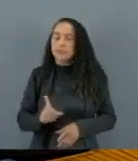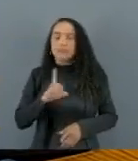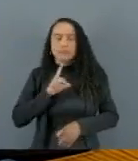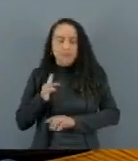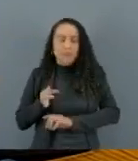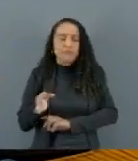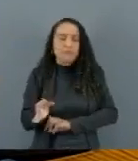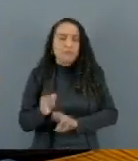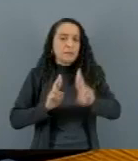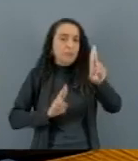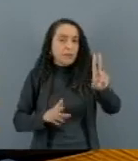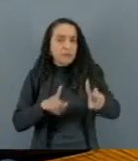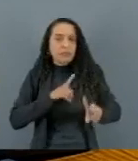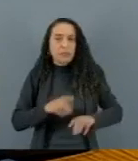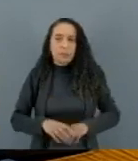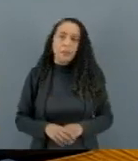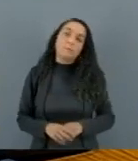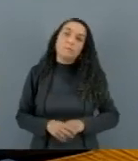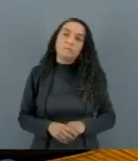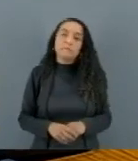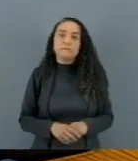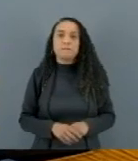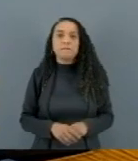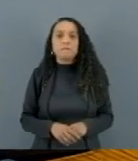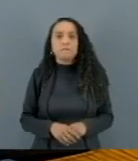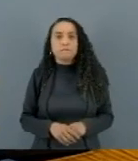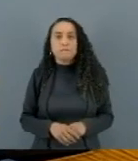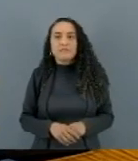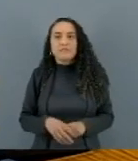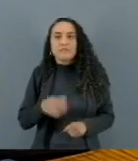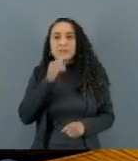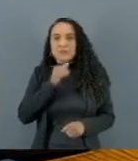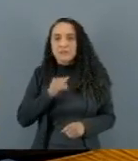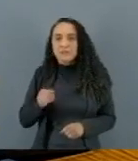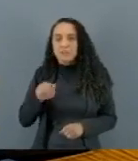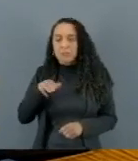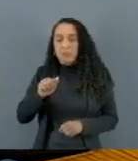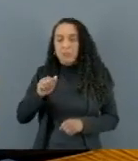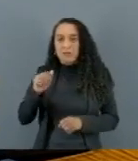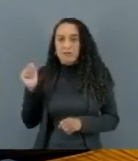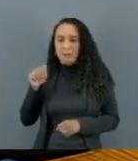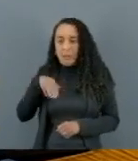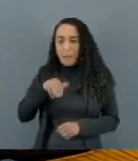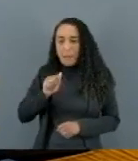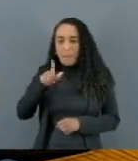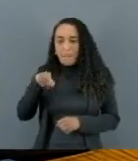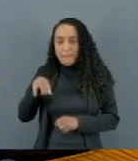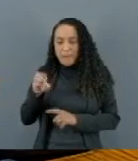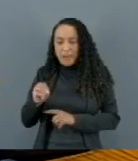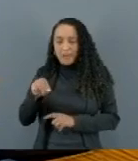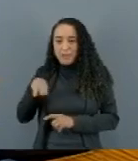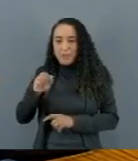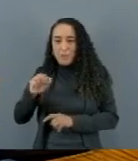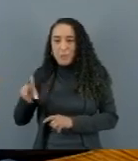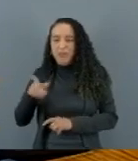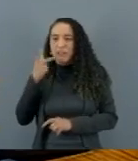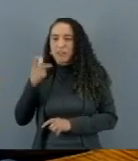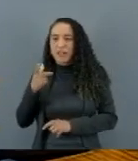há mal, né, como diria meu amigo Magno Malta, que dure para sempre. Eu tenho certeza disso. Então, bom